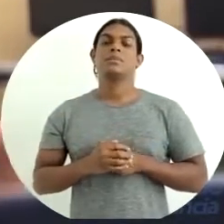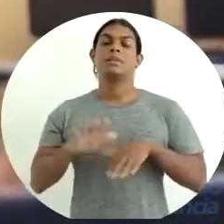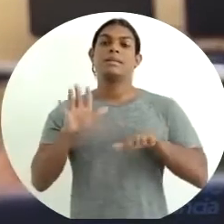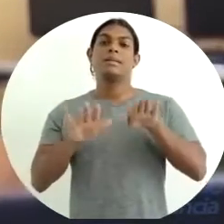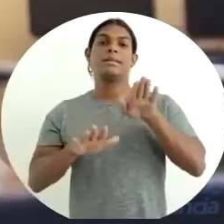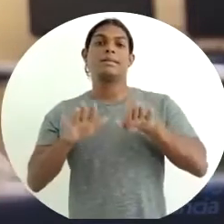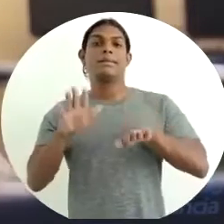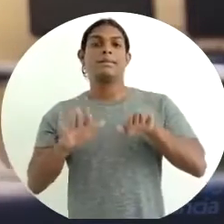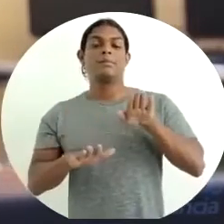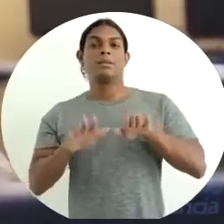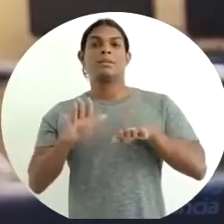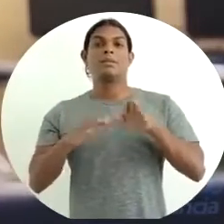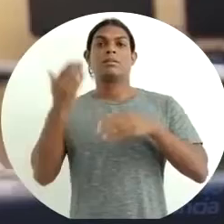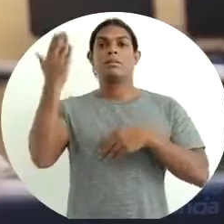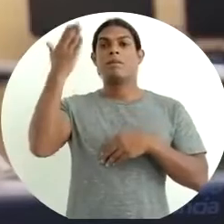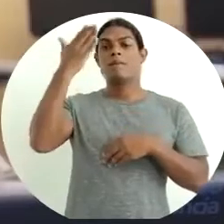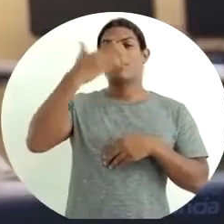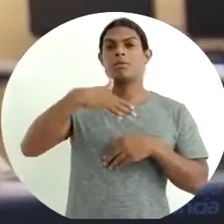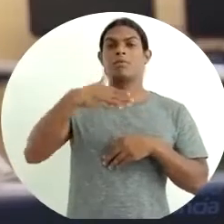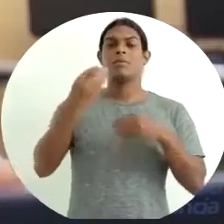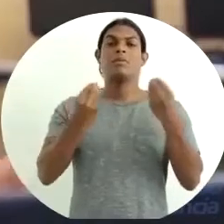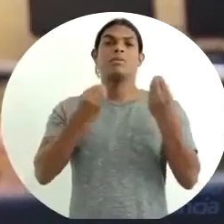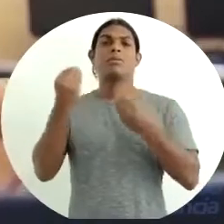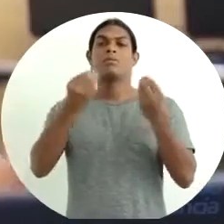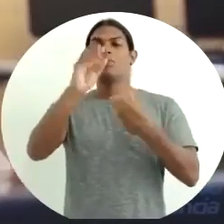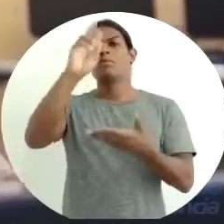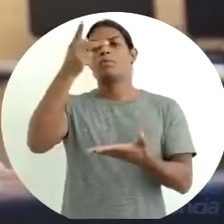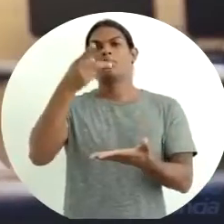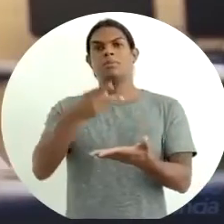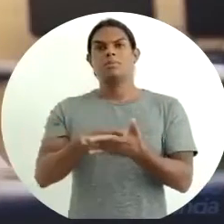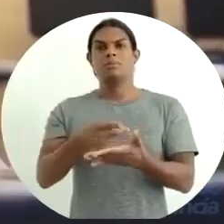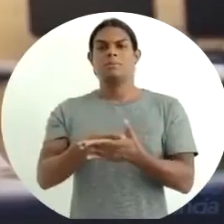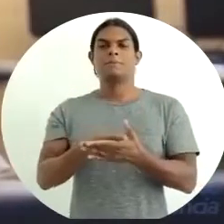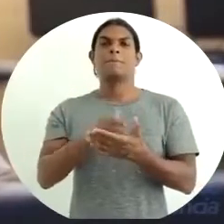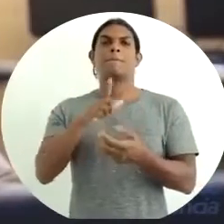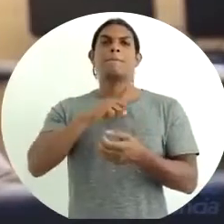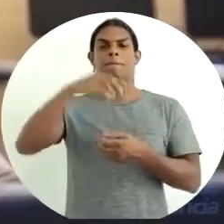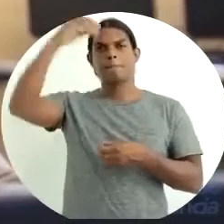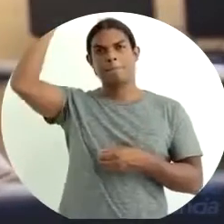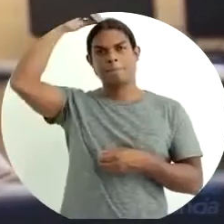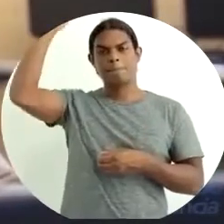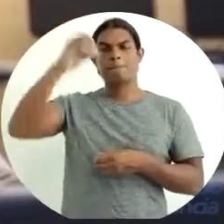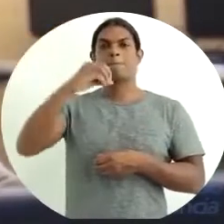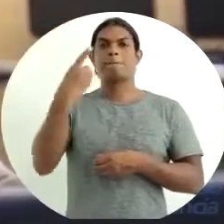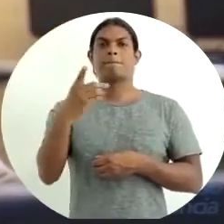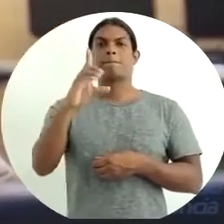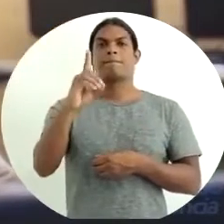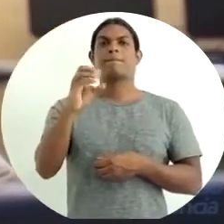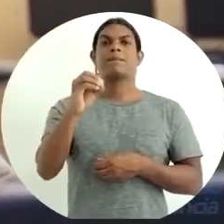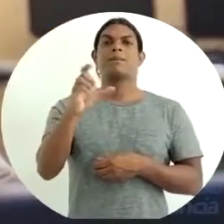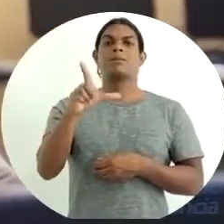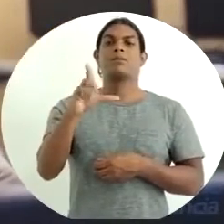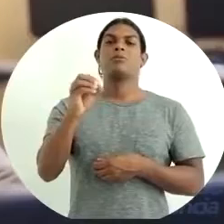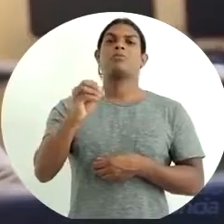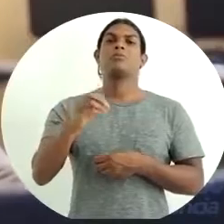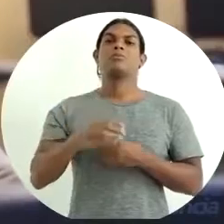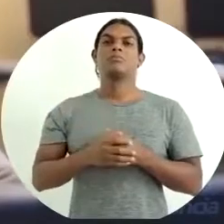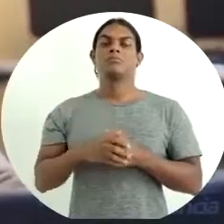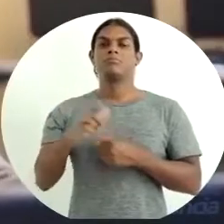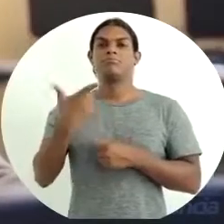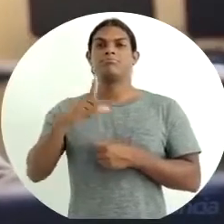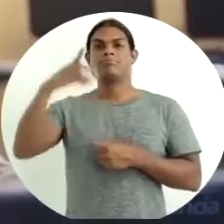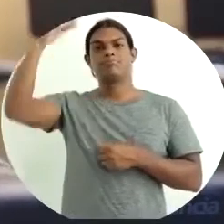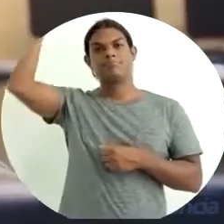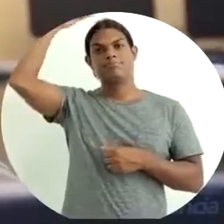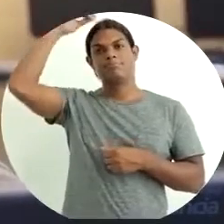da comprovação do dolo ou da culpa. Se houver dolo e culpa, neste caso, pagará. Se não houver dolo, não houver